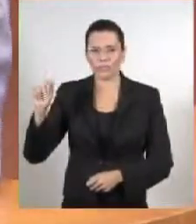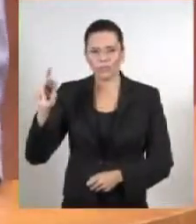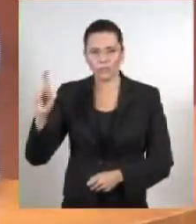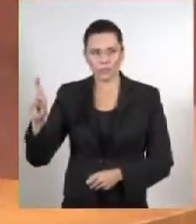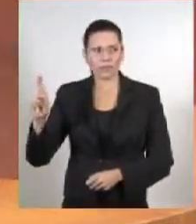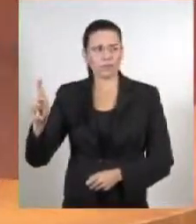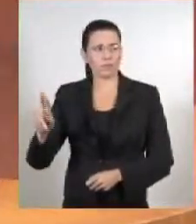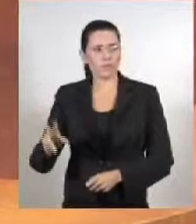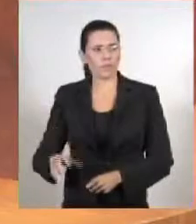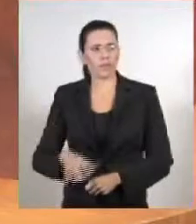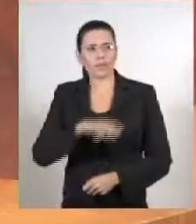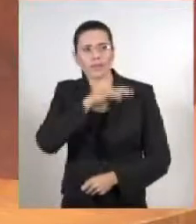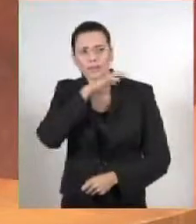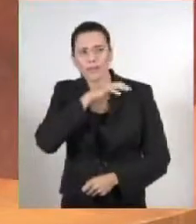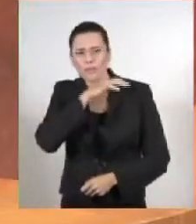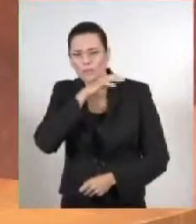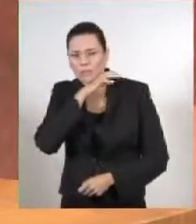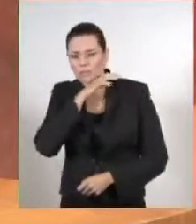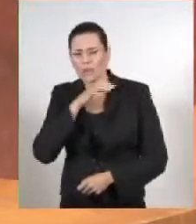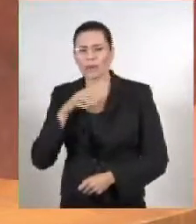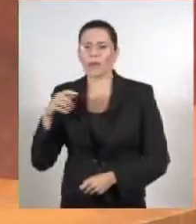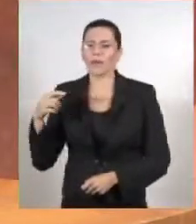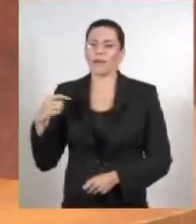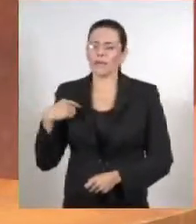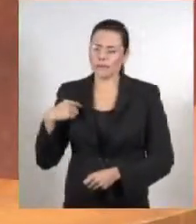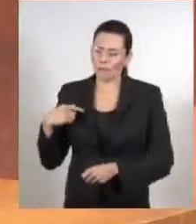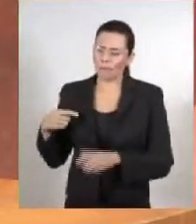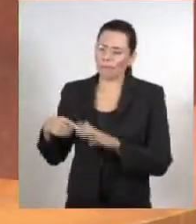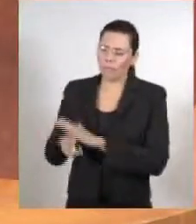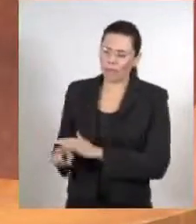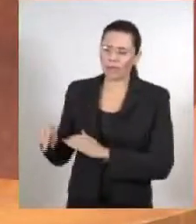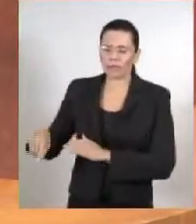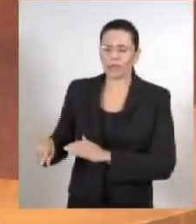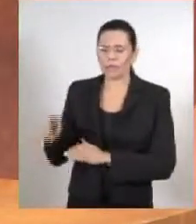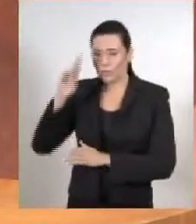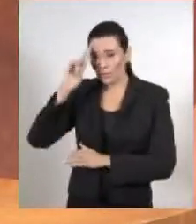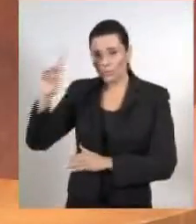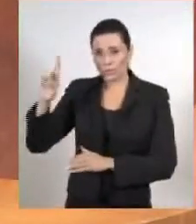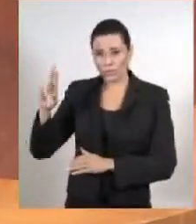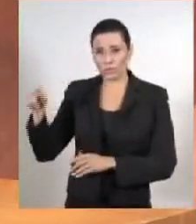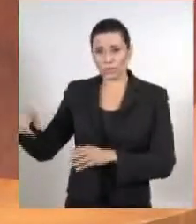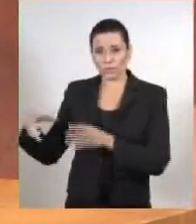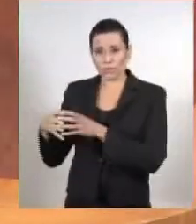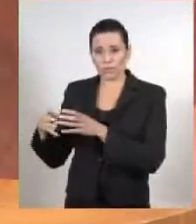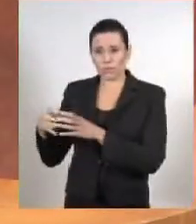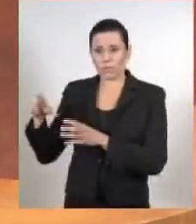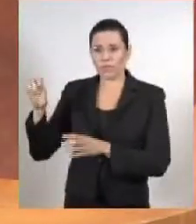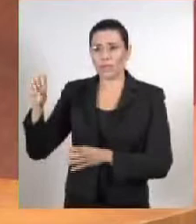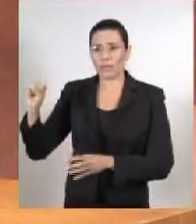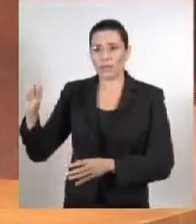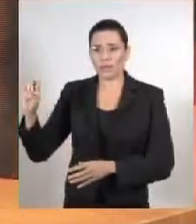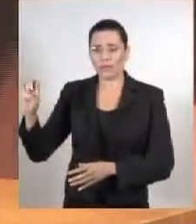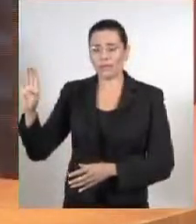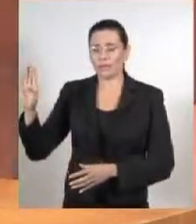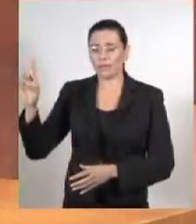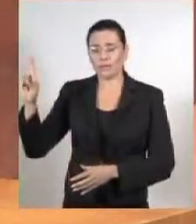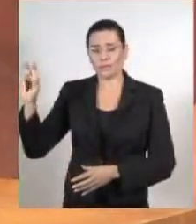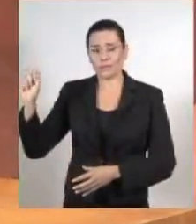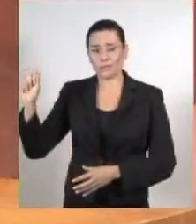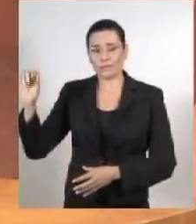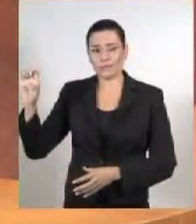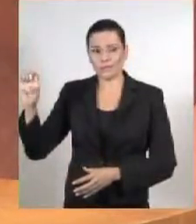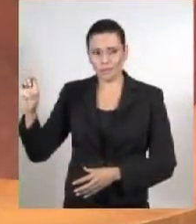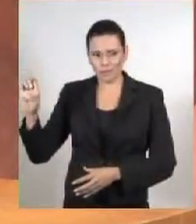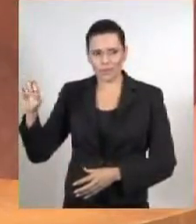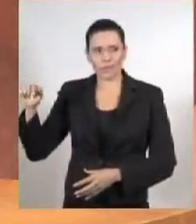sugerimos que o SEBRAE pudesse intermediar um processo de, acima de tudo, de recondução, né, de